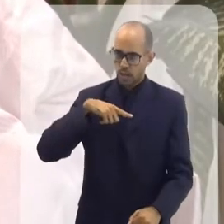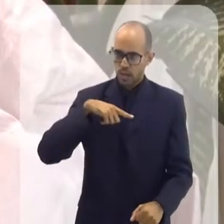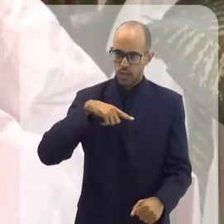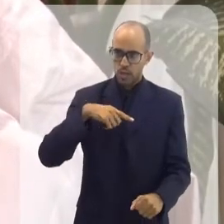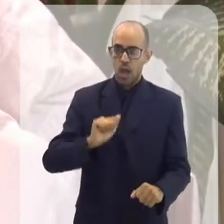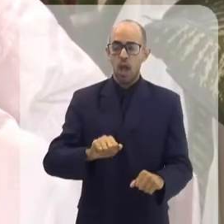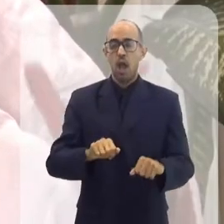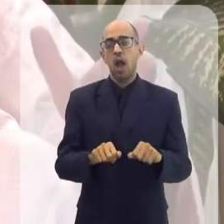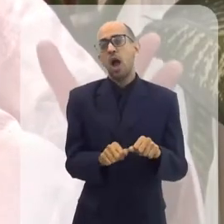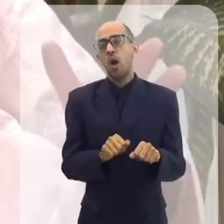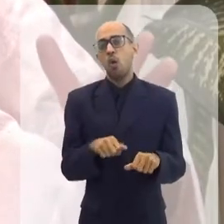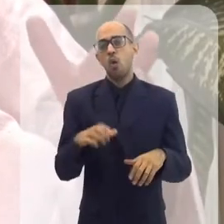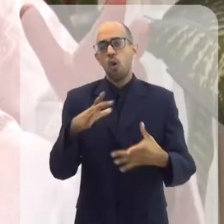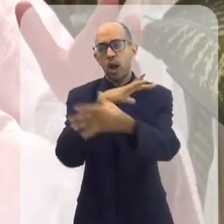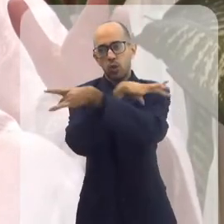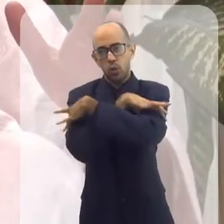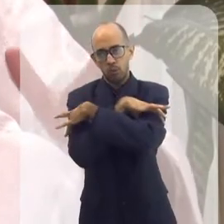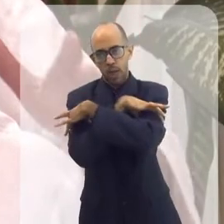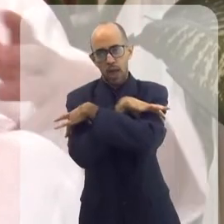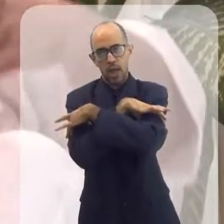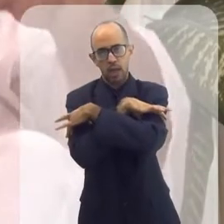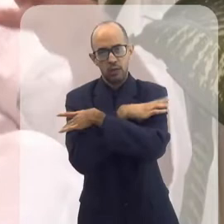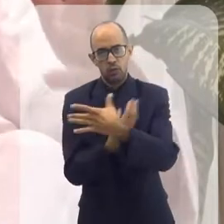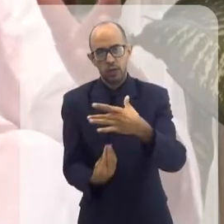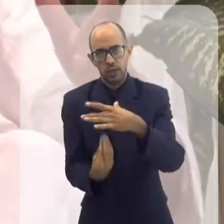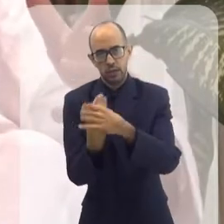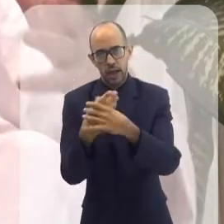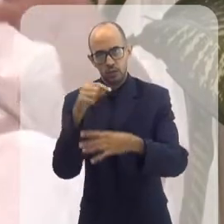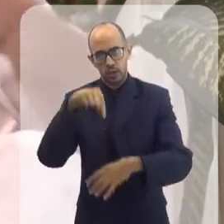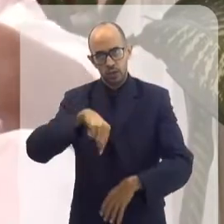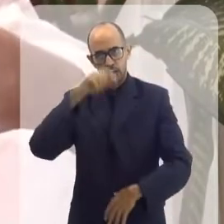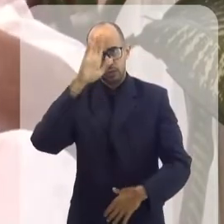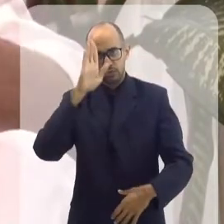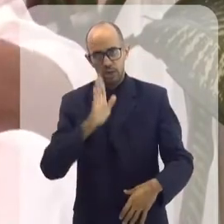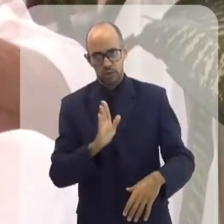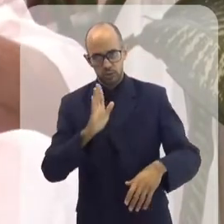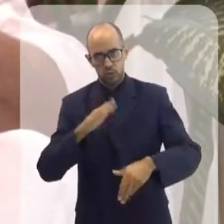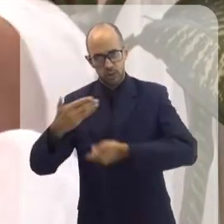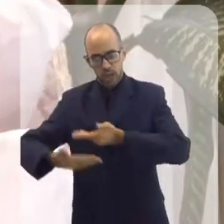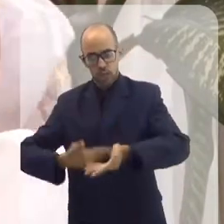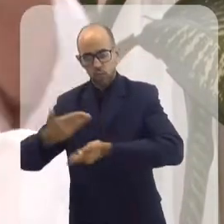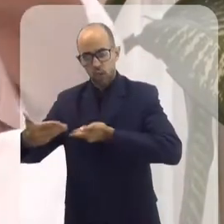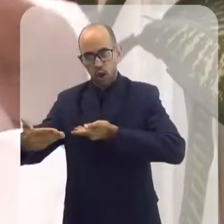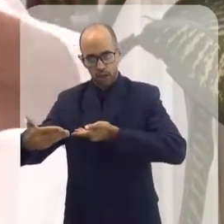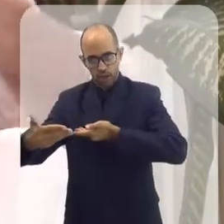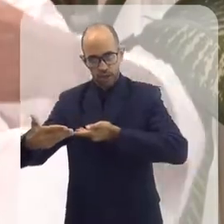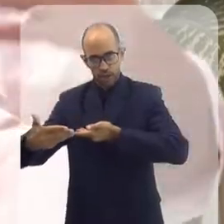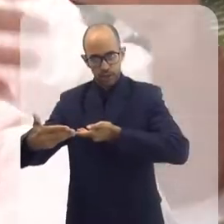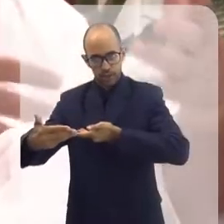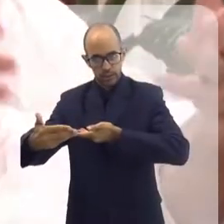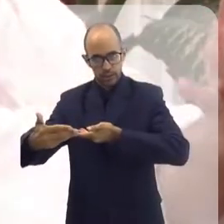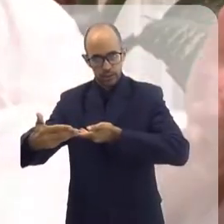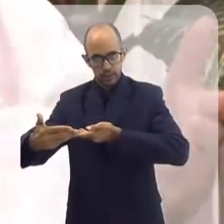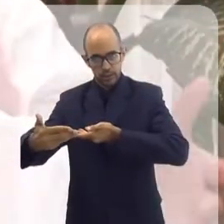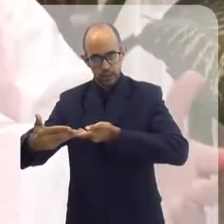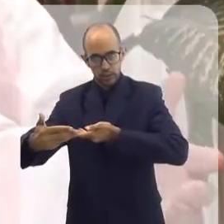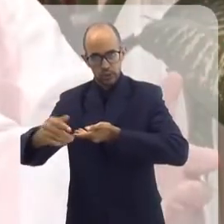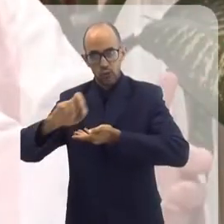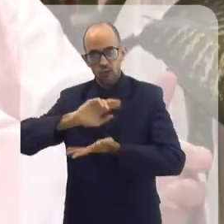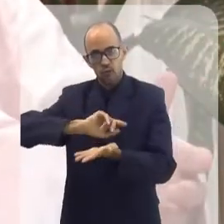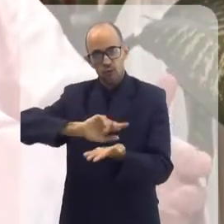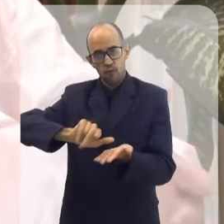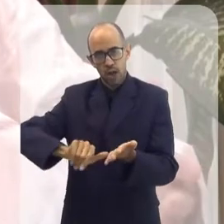como a gente conversou o Candomblé foi constituído no Brasil certo com essa troca inclusive uma troca